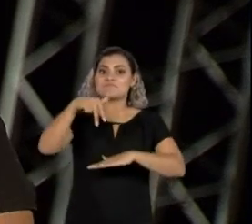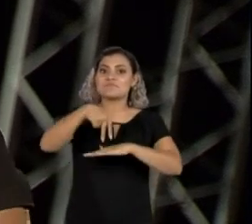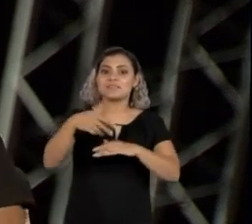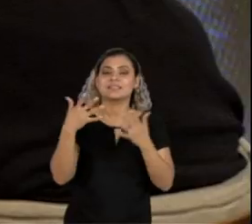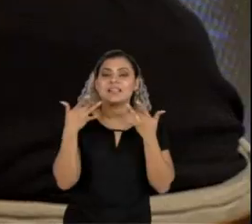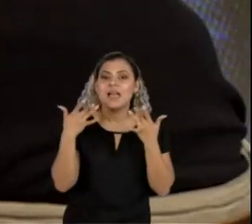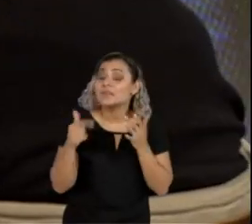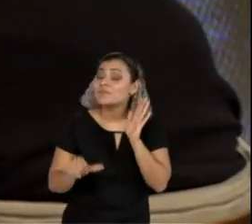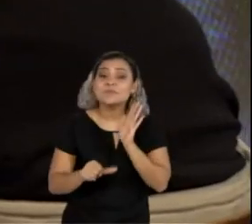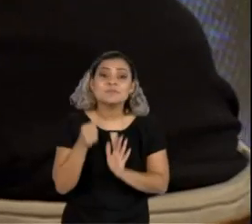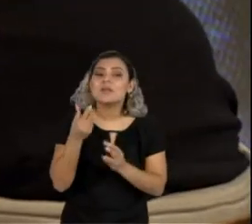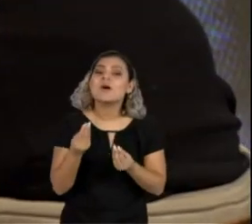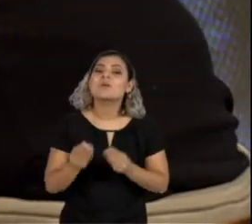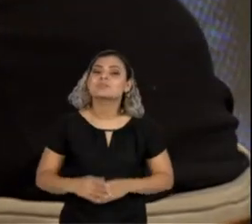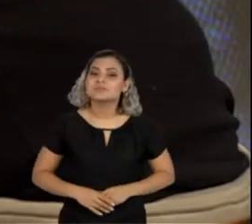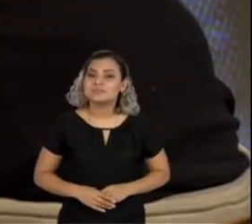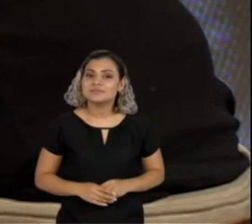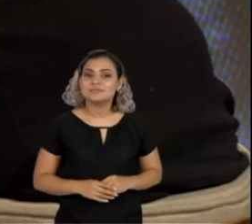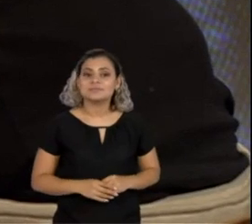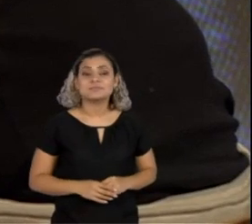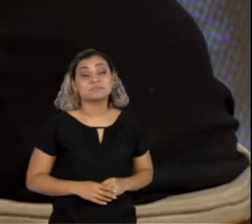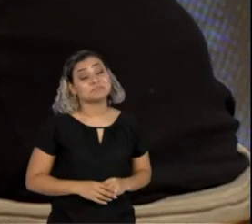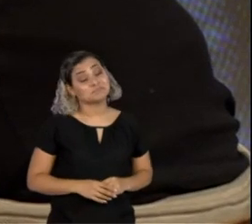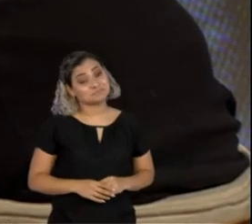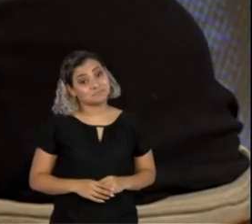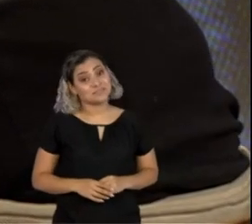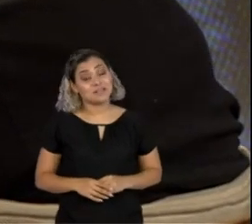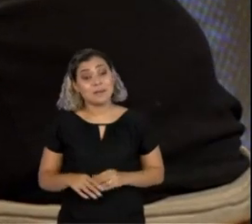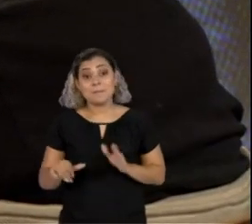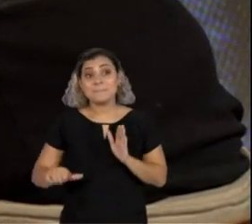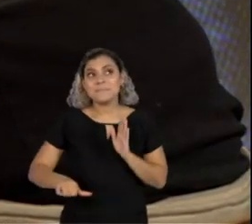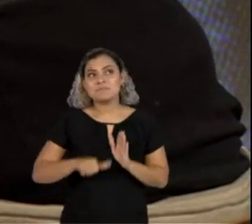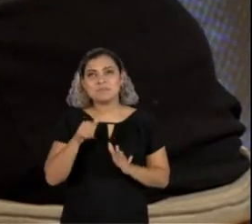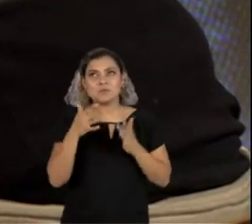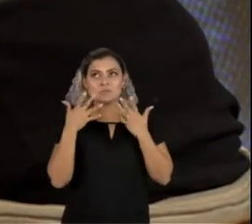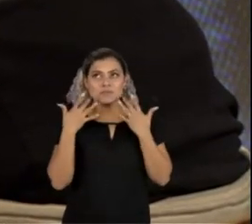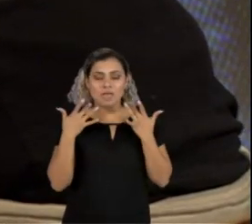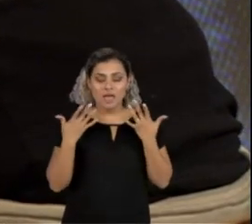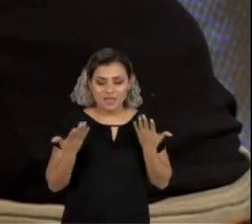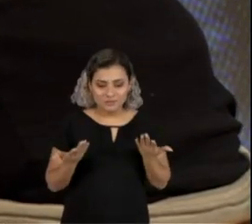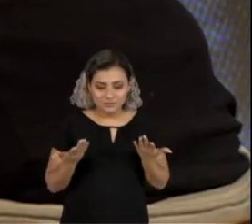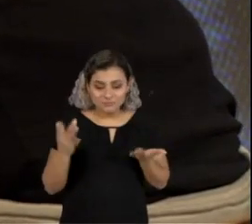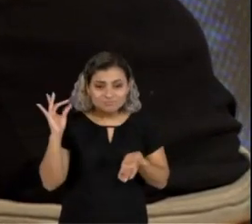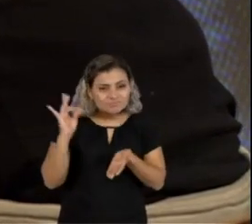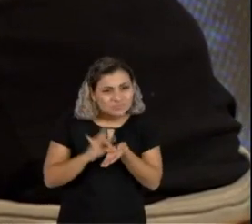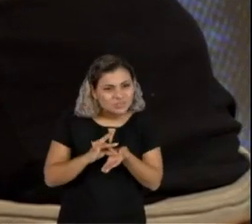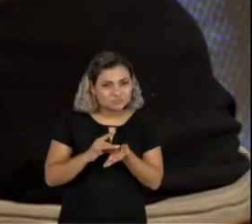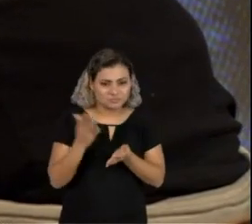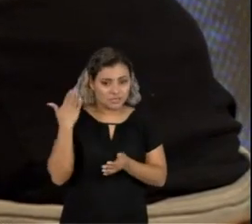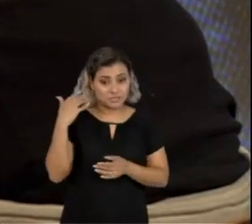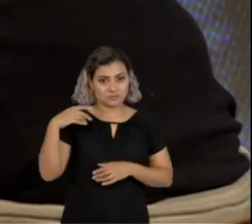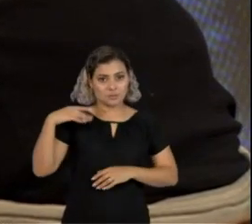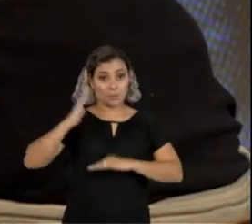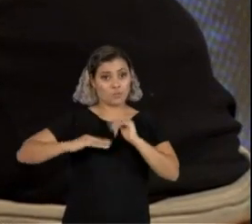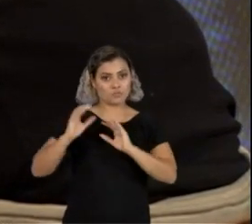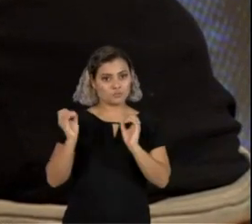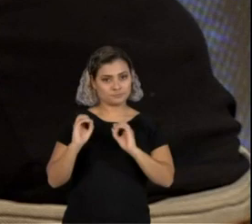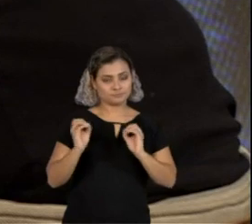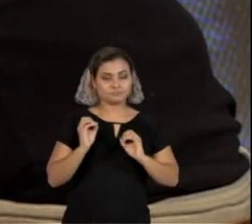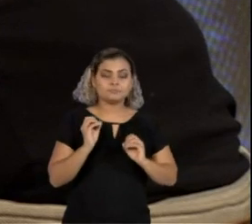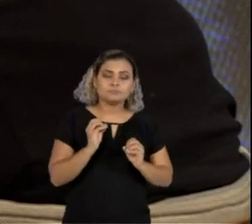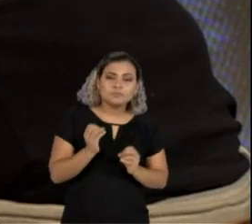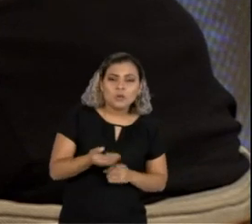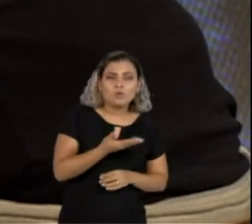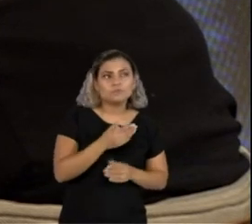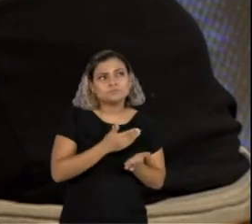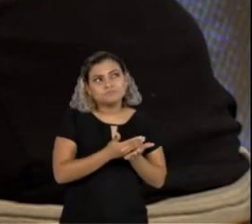sua primeira entrada no palco? Olha, a primeira entrada no palco, amadora ainda, foi num